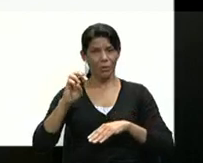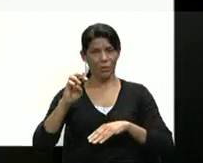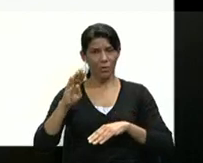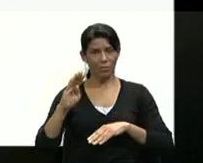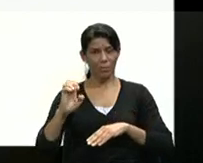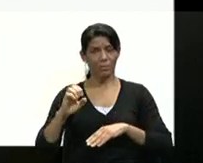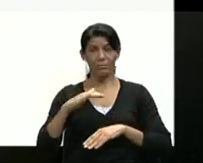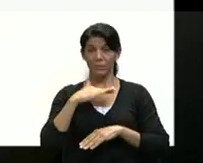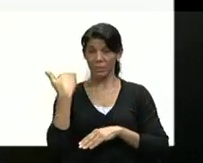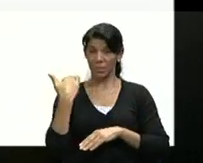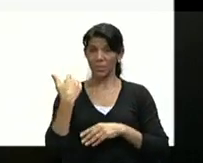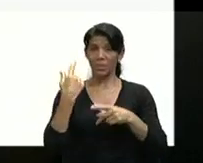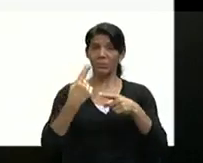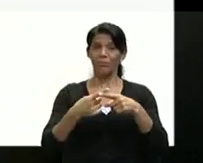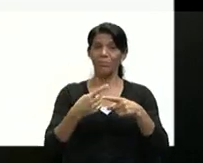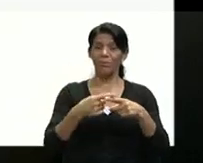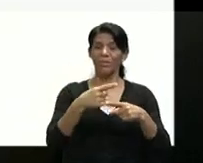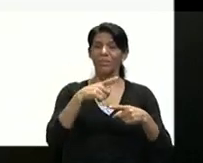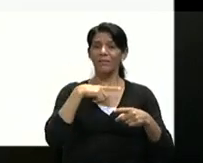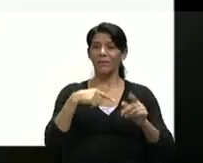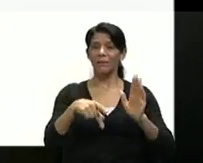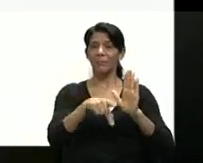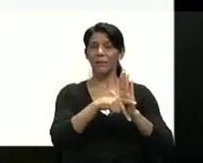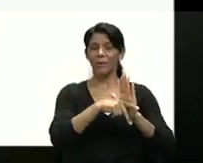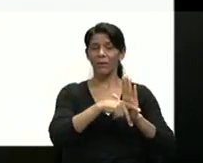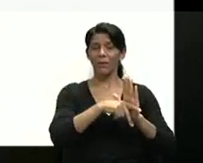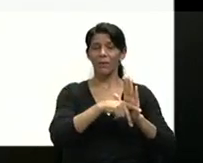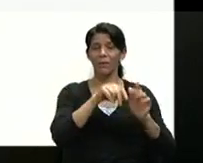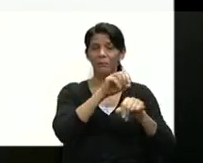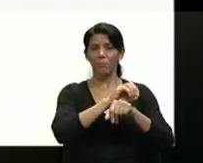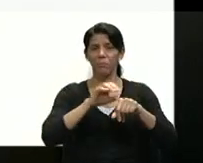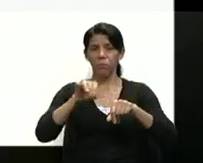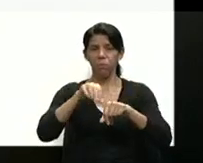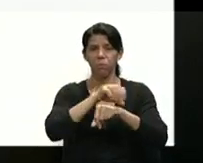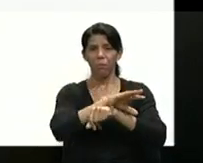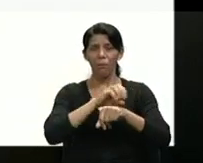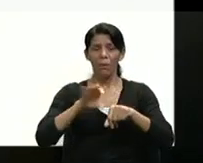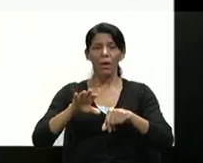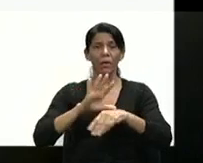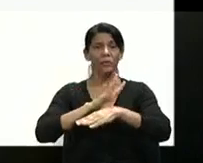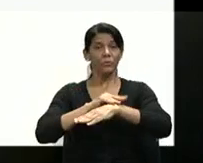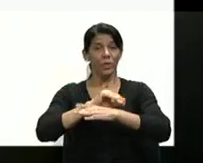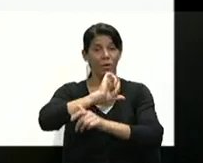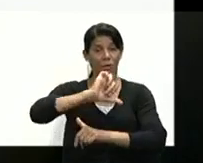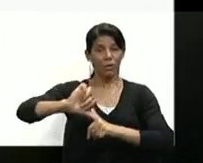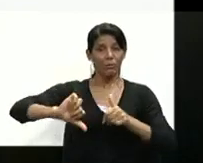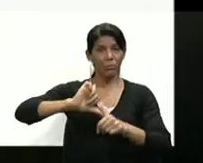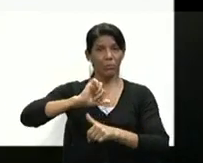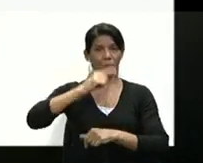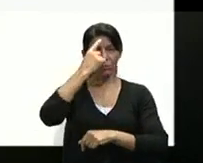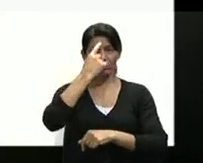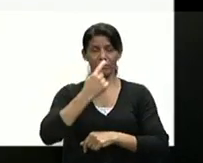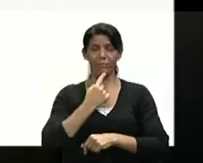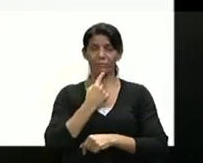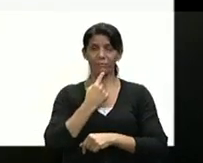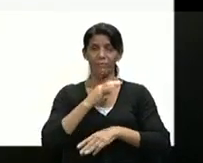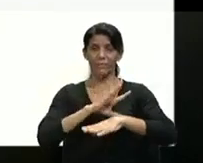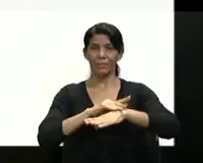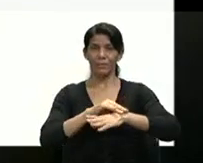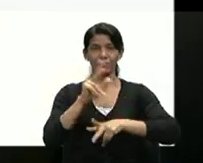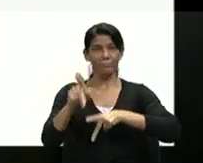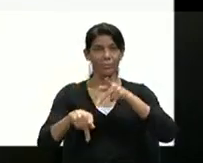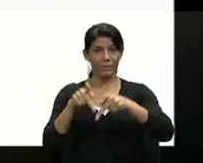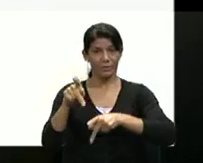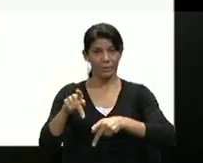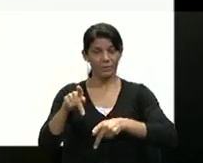morbimortalidade em decorrência dessa própria transição epidemiológica que muda o perfil das doenças da população.